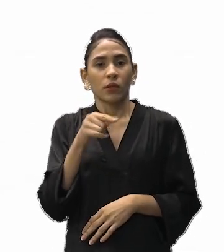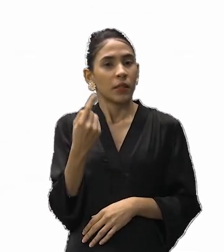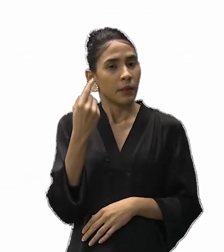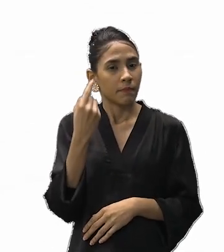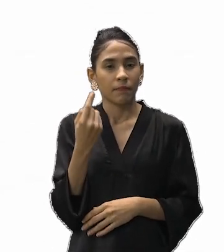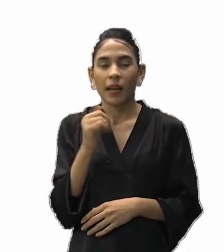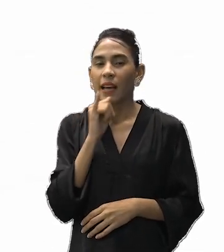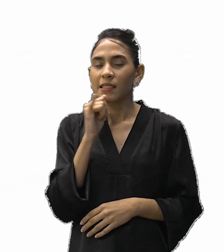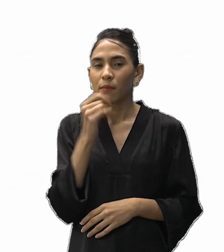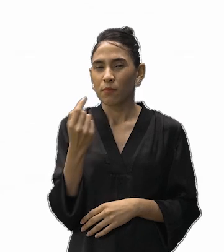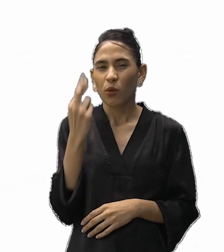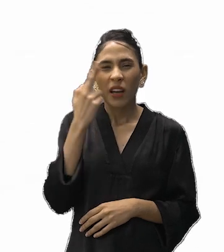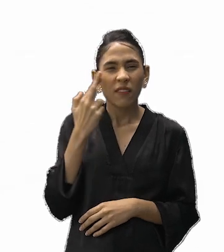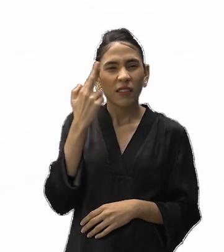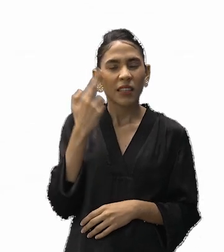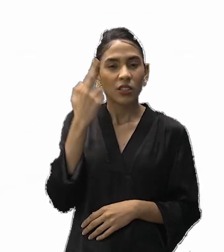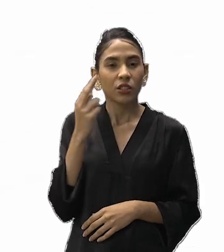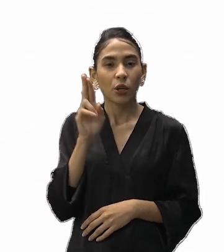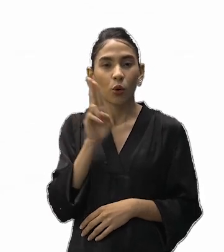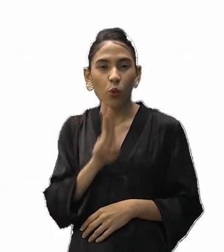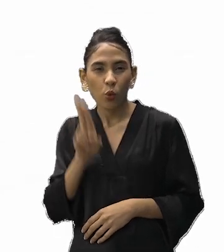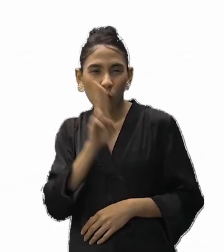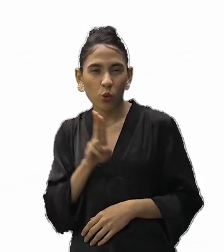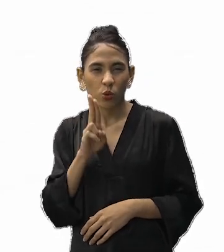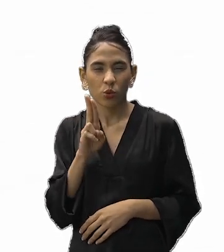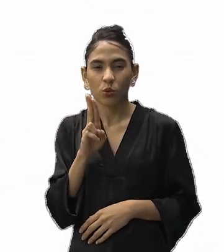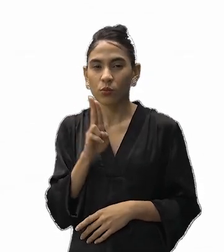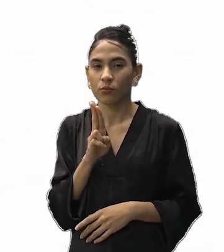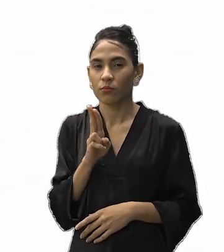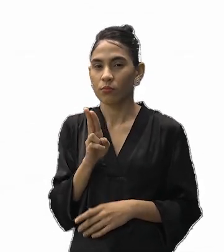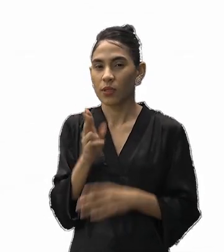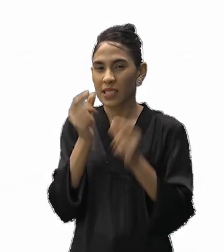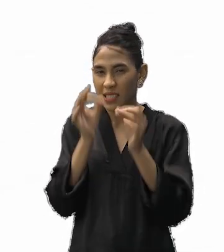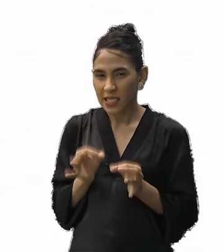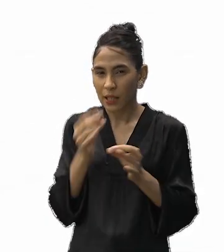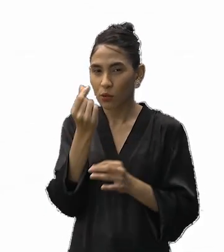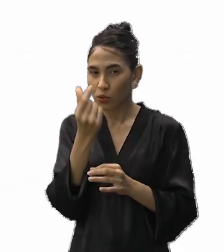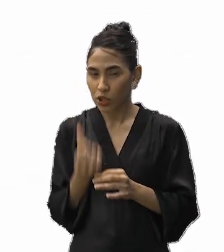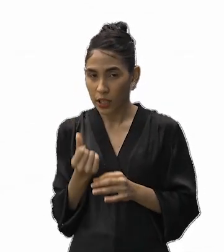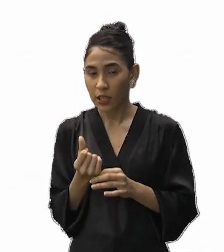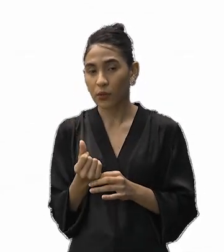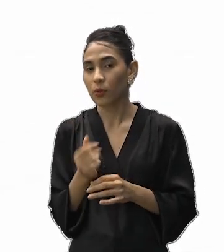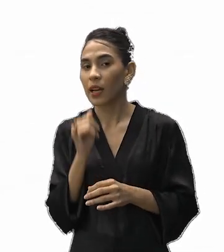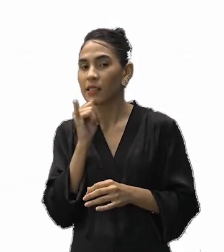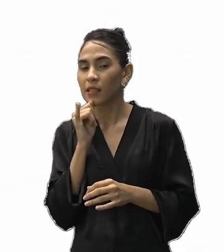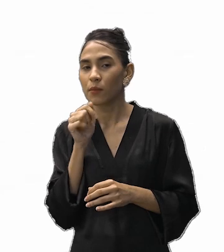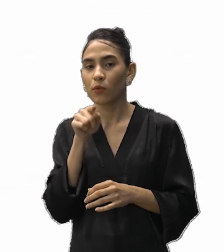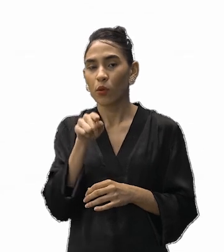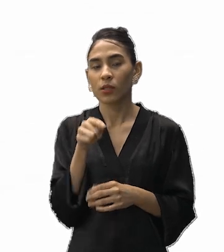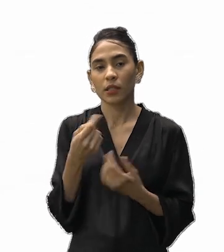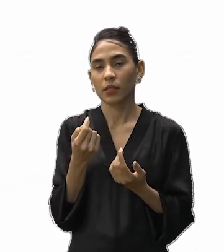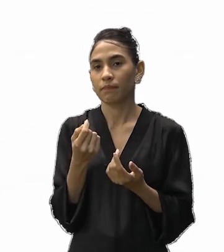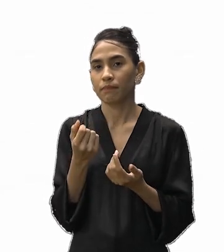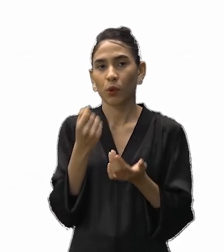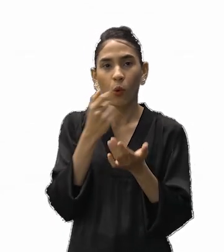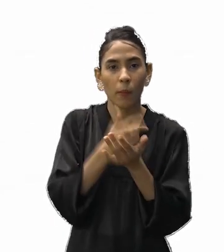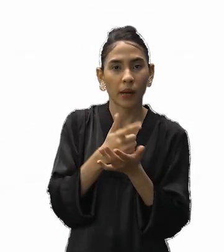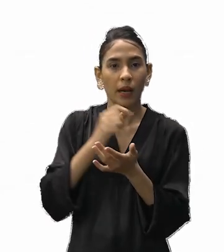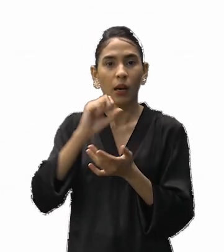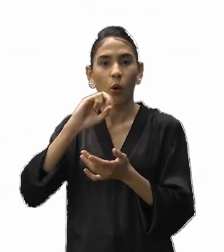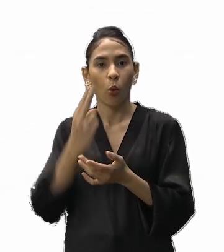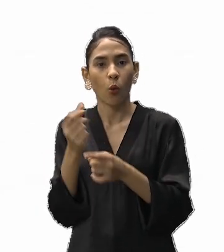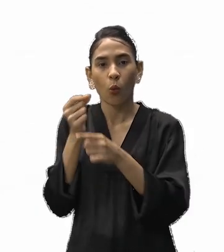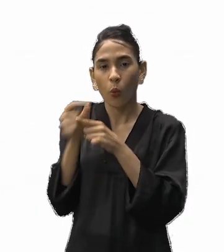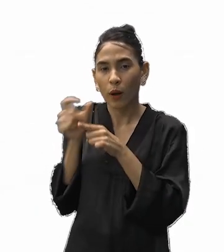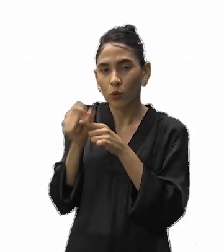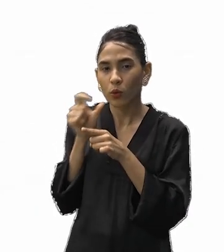consumo consciente, você vai fazer a utilização, a compra ou aluguel, também importante, tá? De algum objeto,